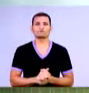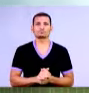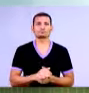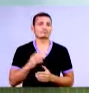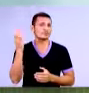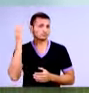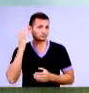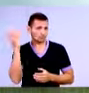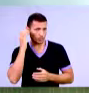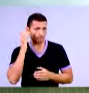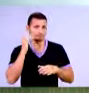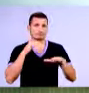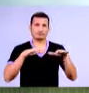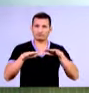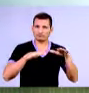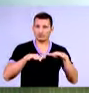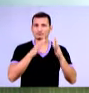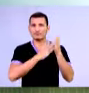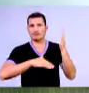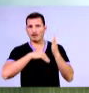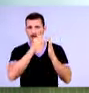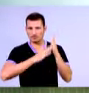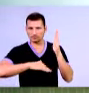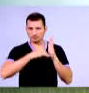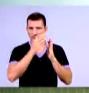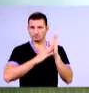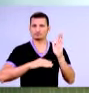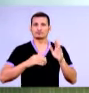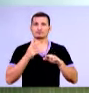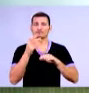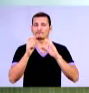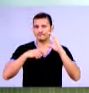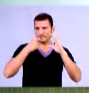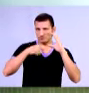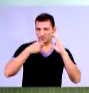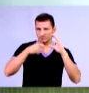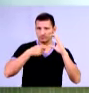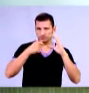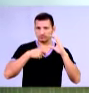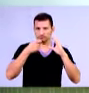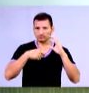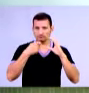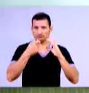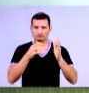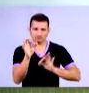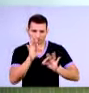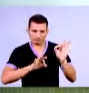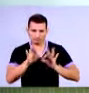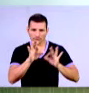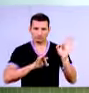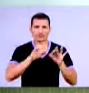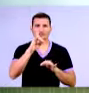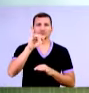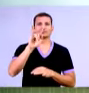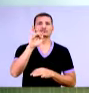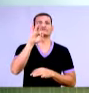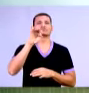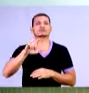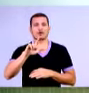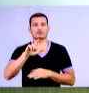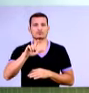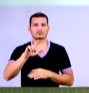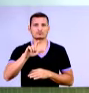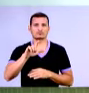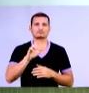som, animação, arte, né, vídeos manipulados digitalmente, manipulados de forma digital.